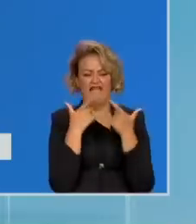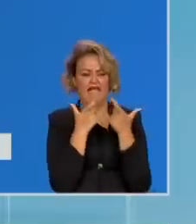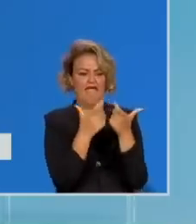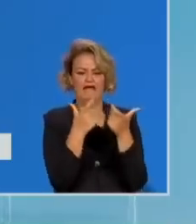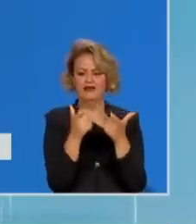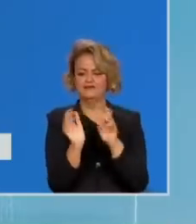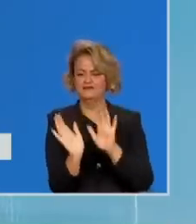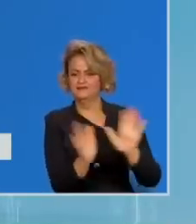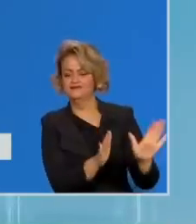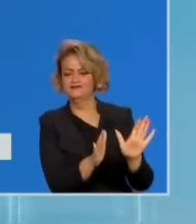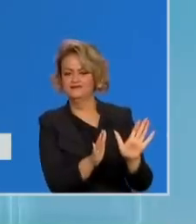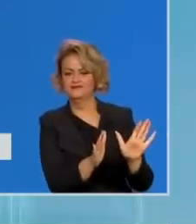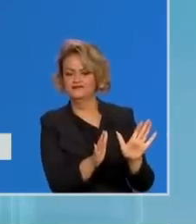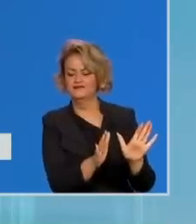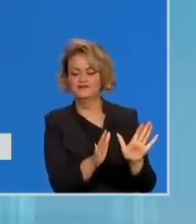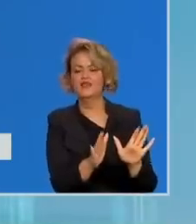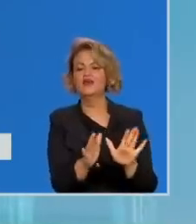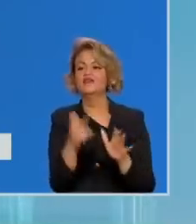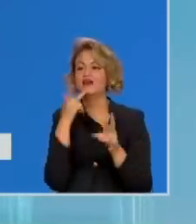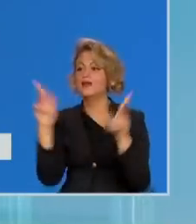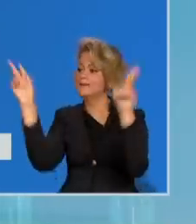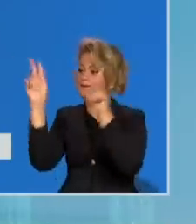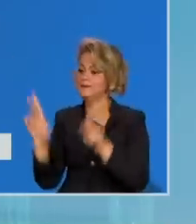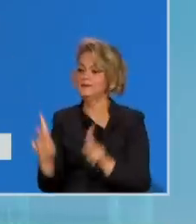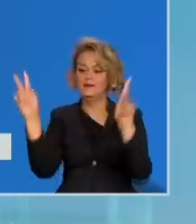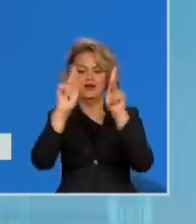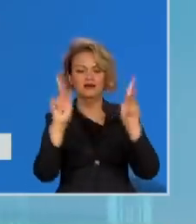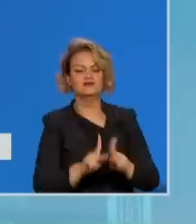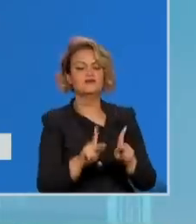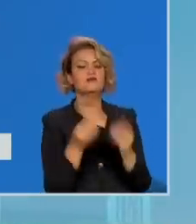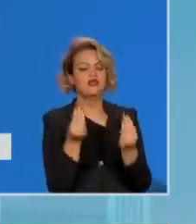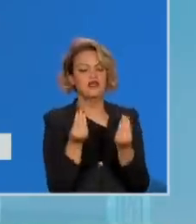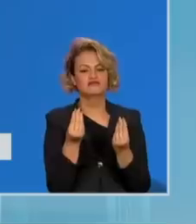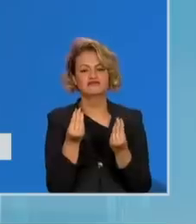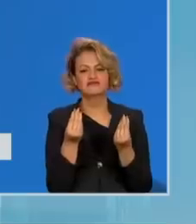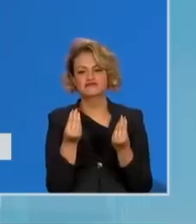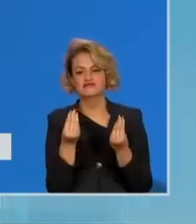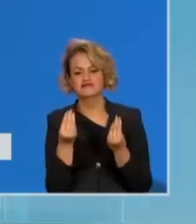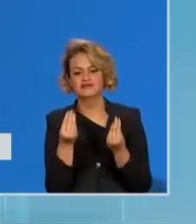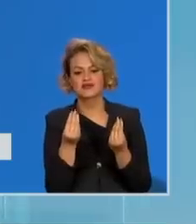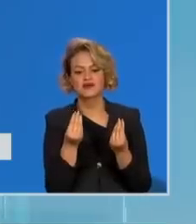comete alguns erros quando ele fala, por exemplo, da privatização ou da capitalização, melhor dizendo, da Eletrobras. Ele diz que isso